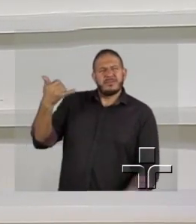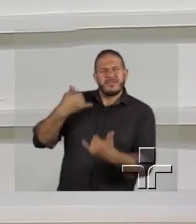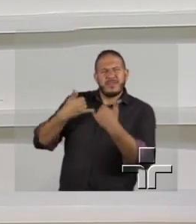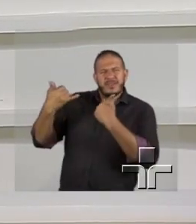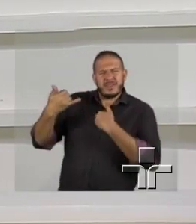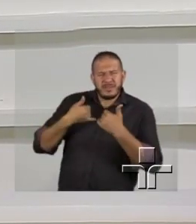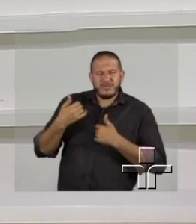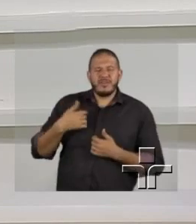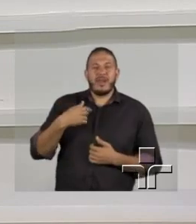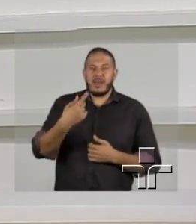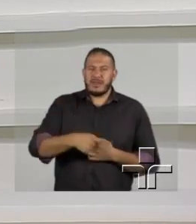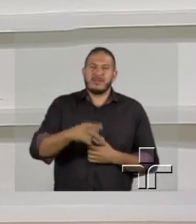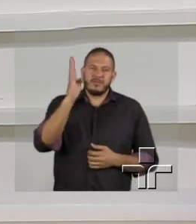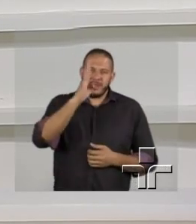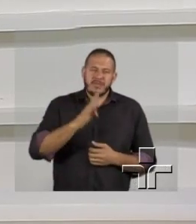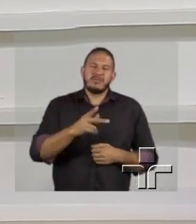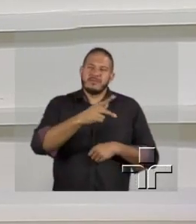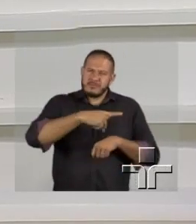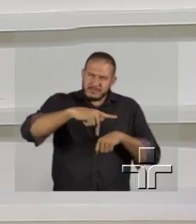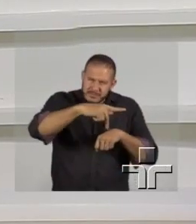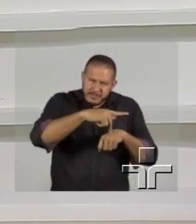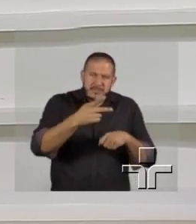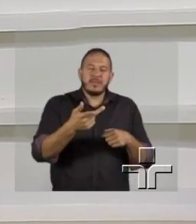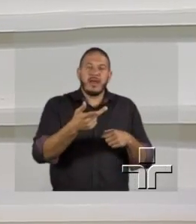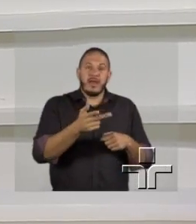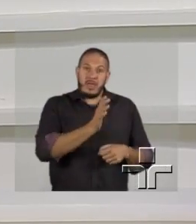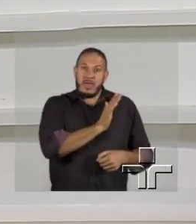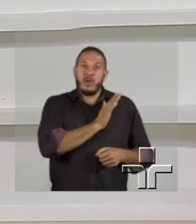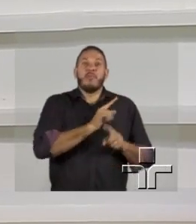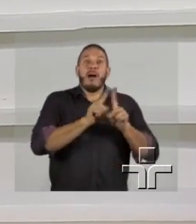tiraria o celular dele? Não pode usar celular.